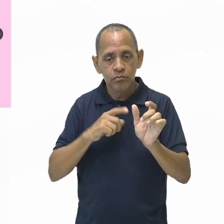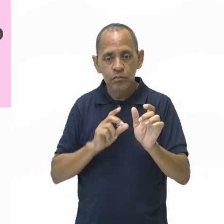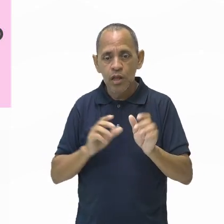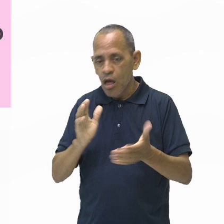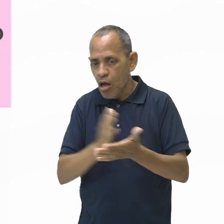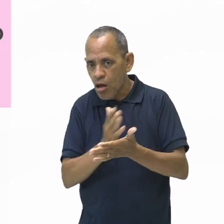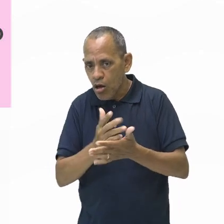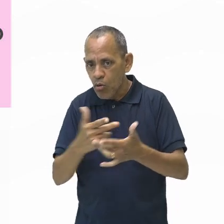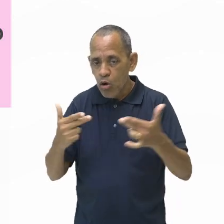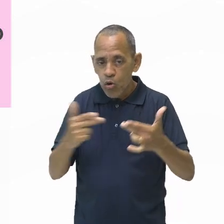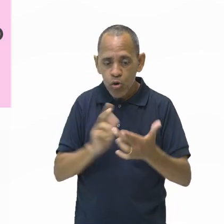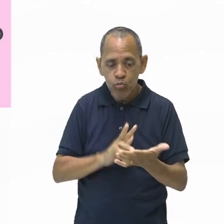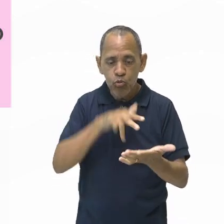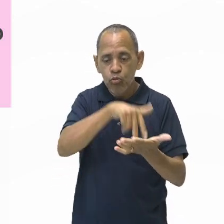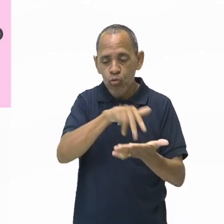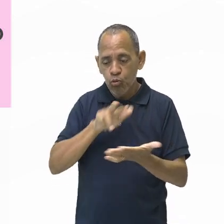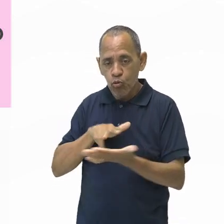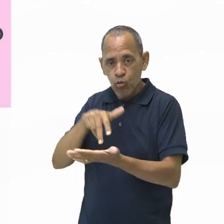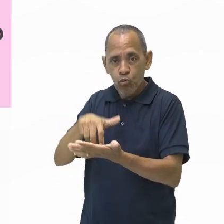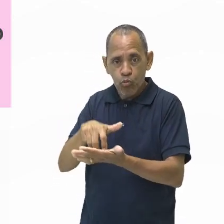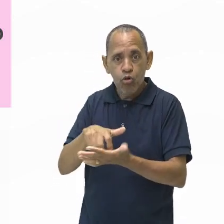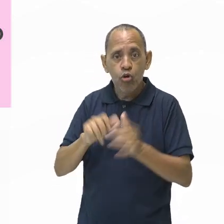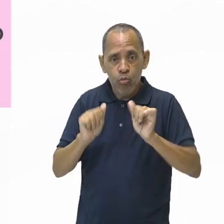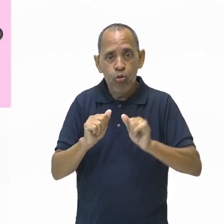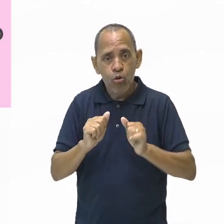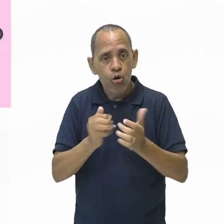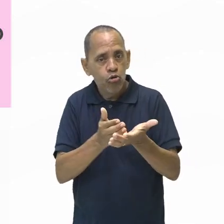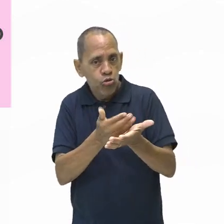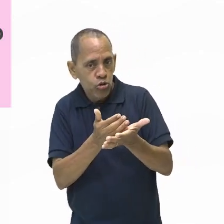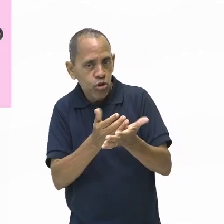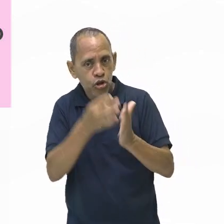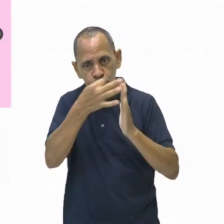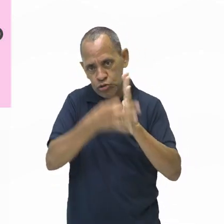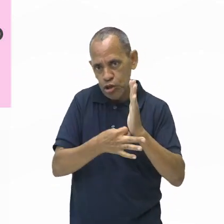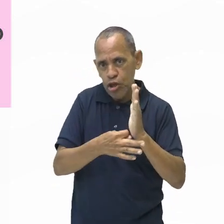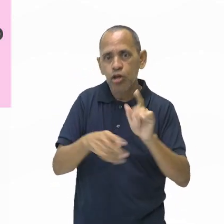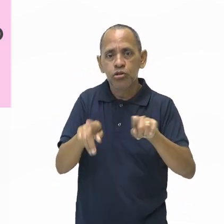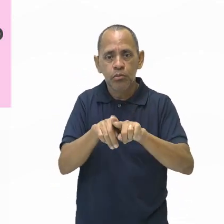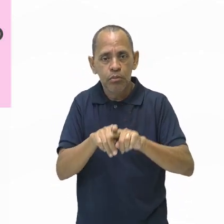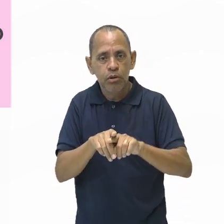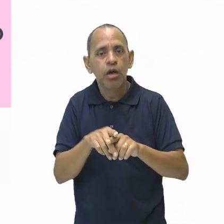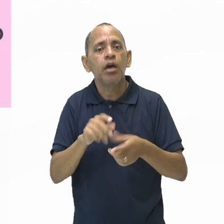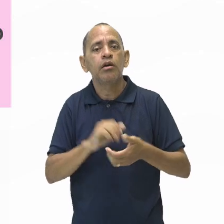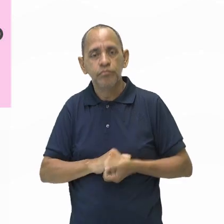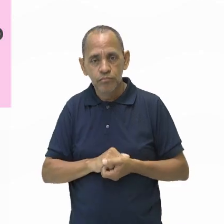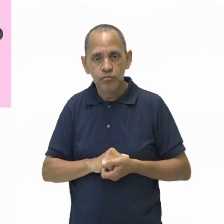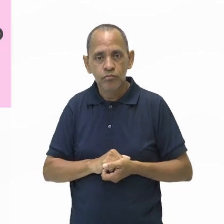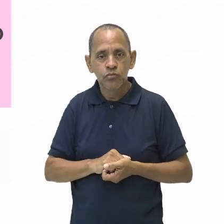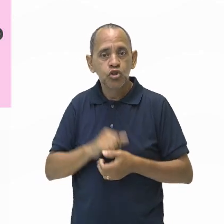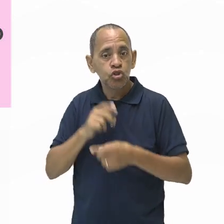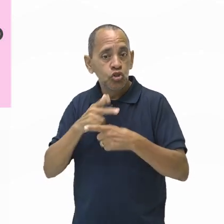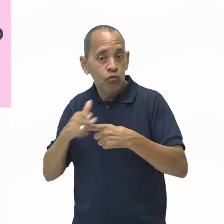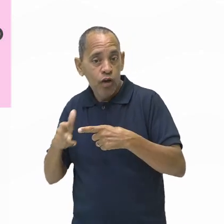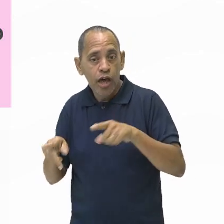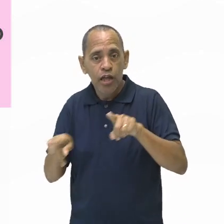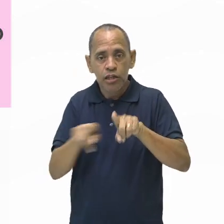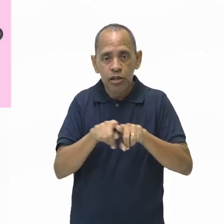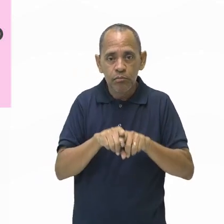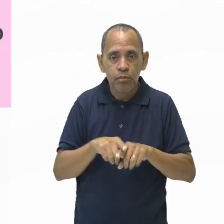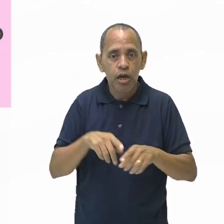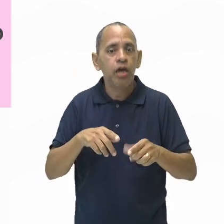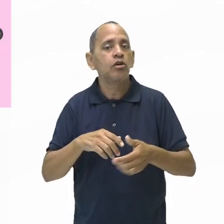Então, esse objeto pode ser um texto, um livro, uma série, um filme, novela, um jogo, tá bom? Então, tem